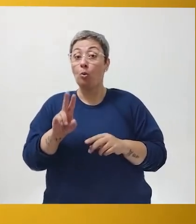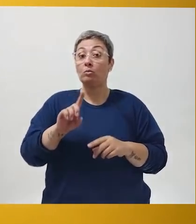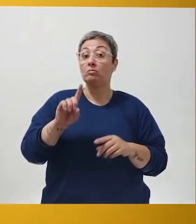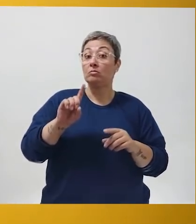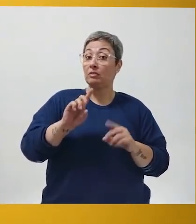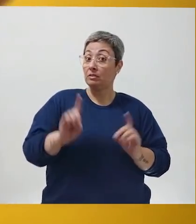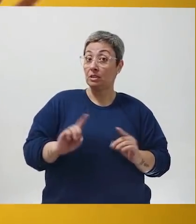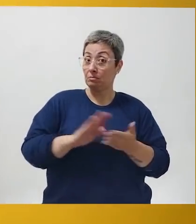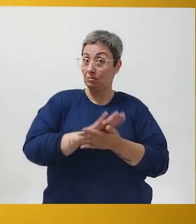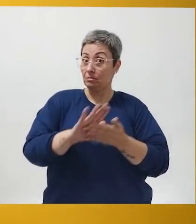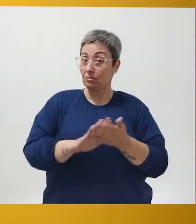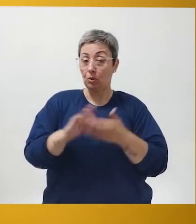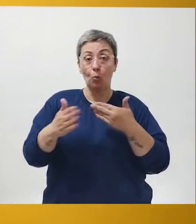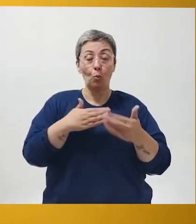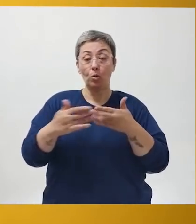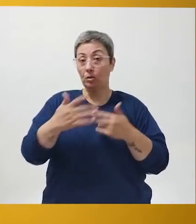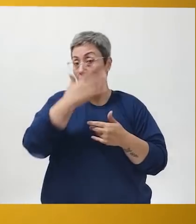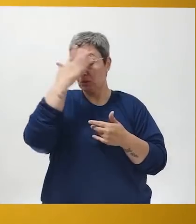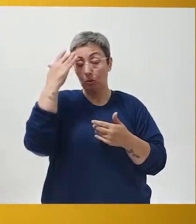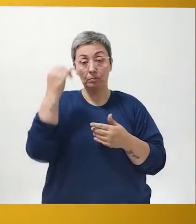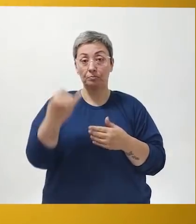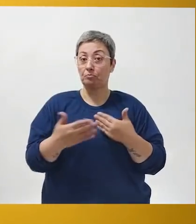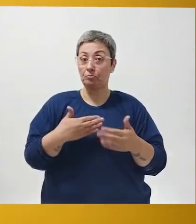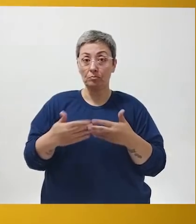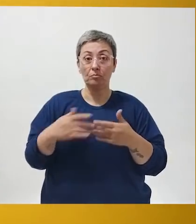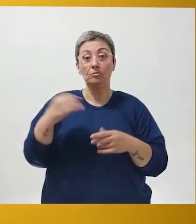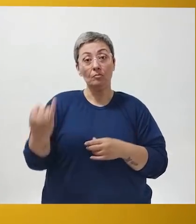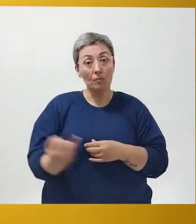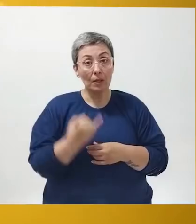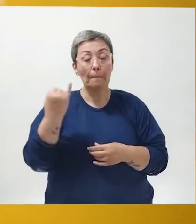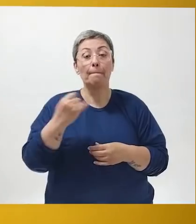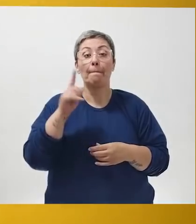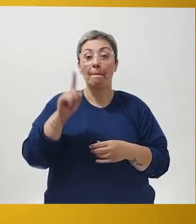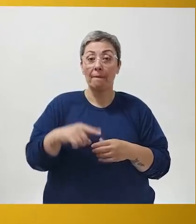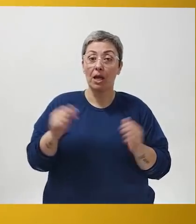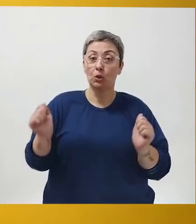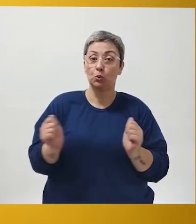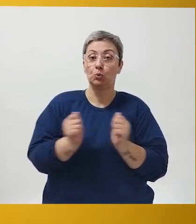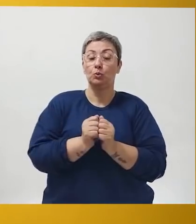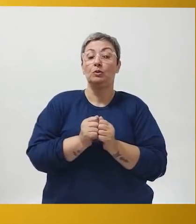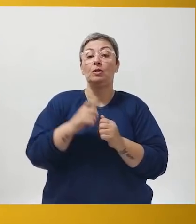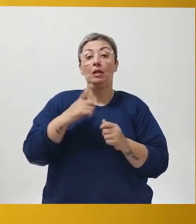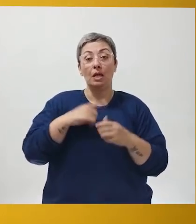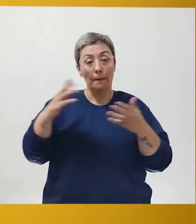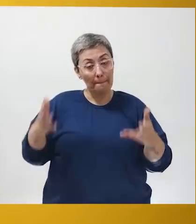2, 3. Vai. 4, 5,